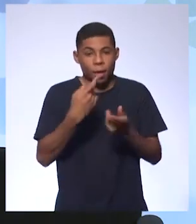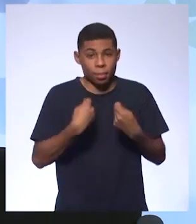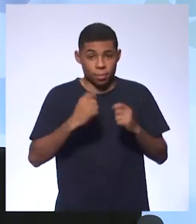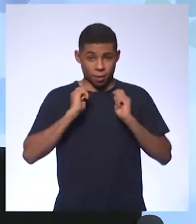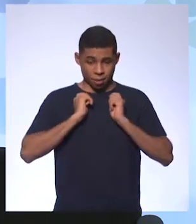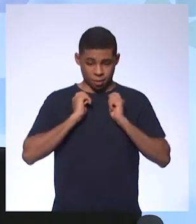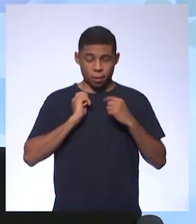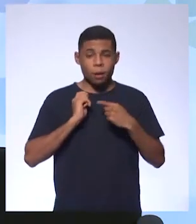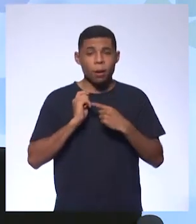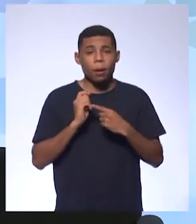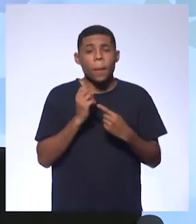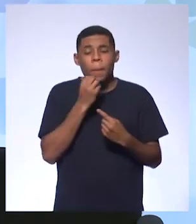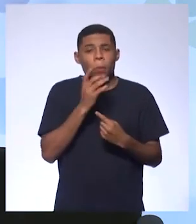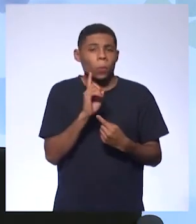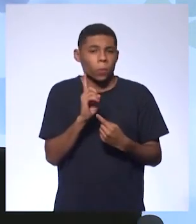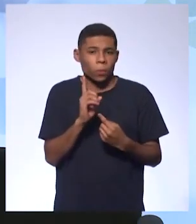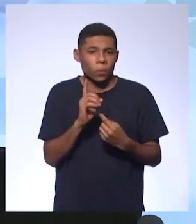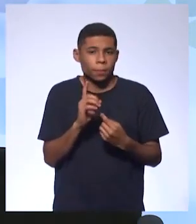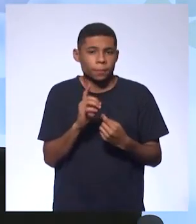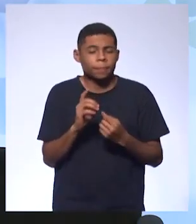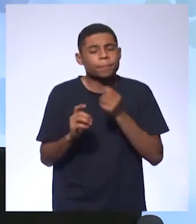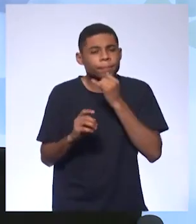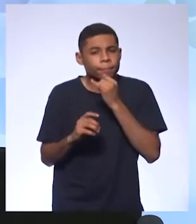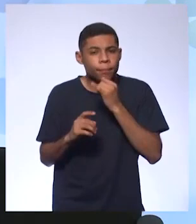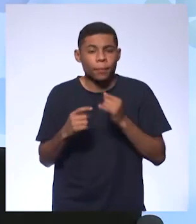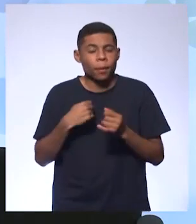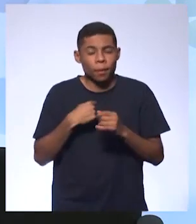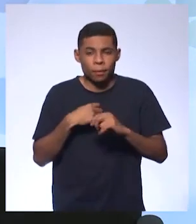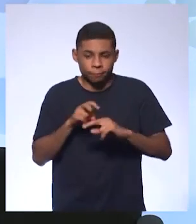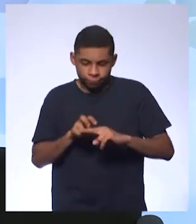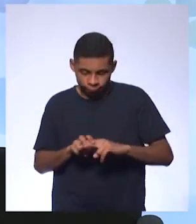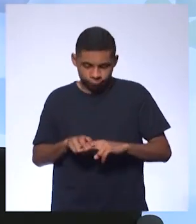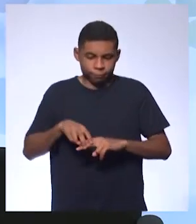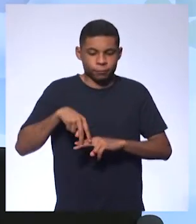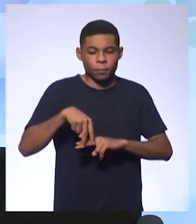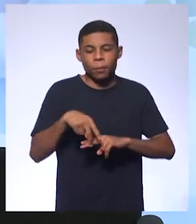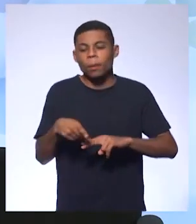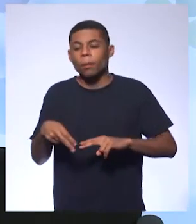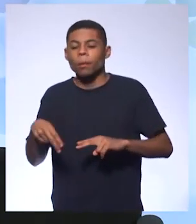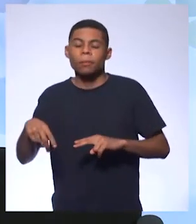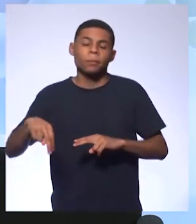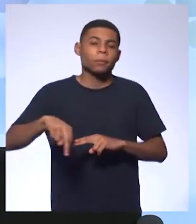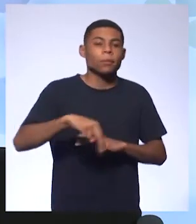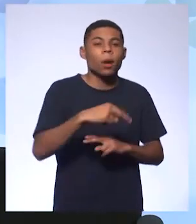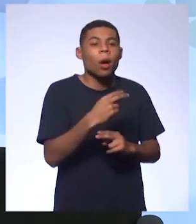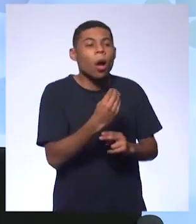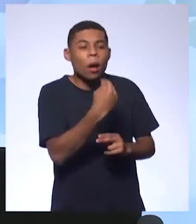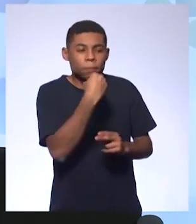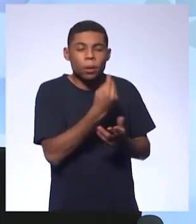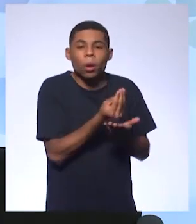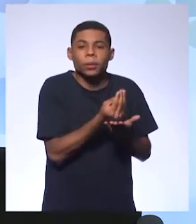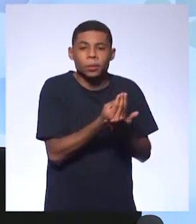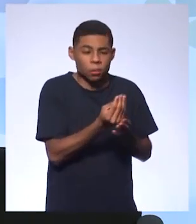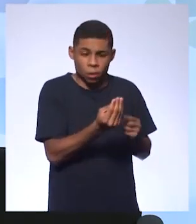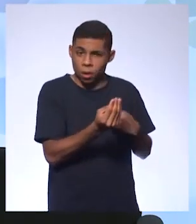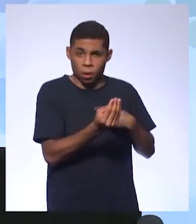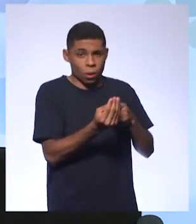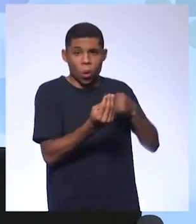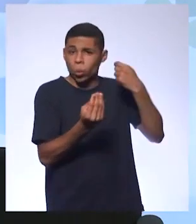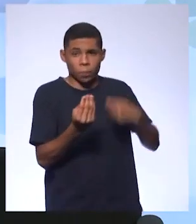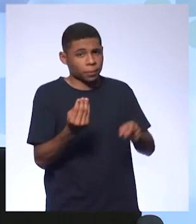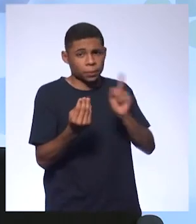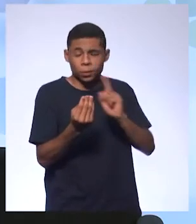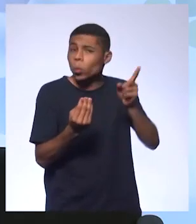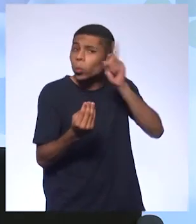ela é inconsciente. O que faz com que eu levante da minha mesa e vá comer o salgado que eu não deveria comer todos